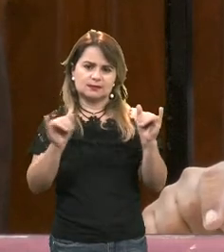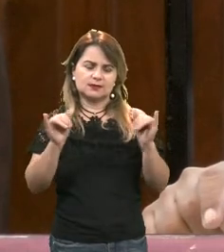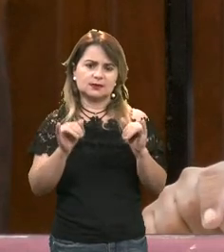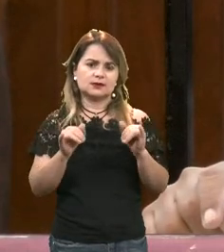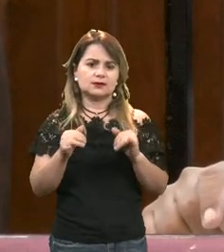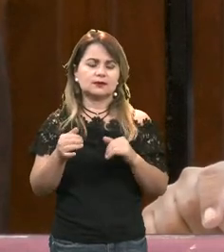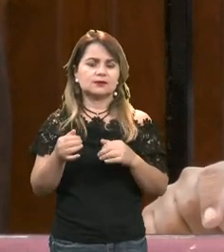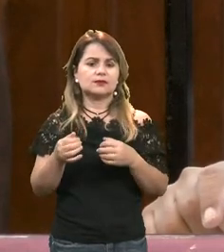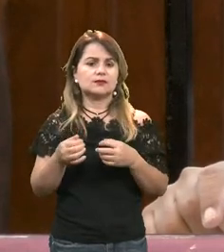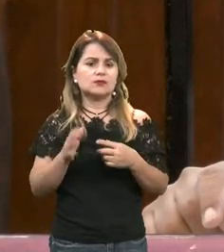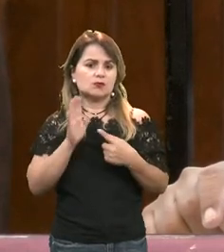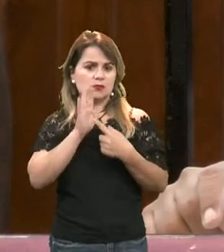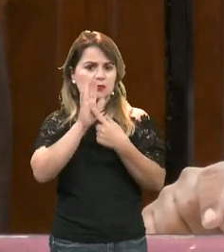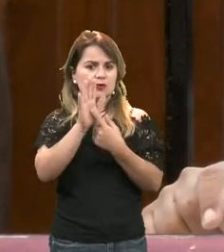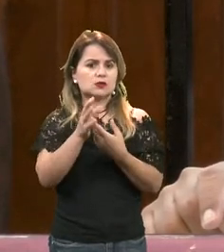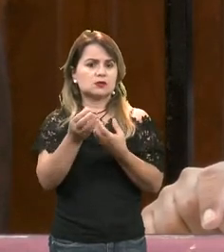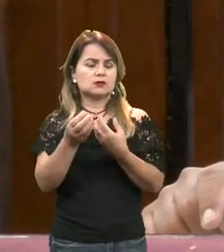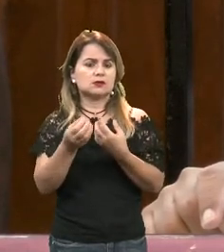de vocês.